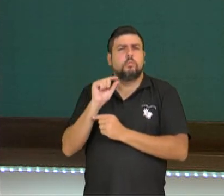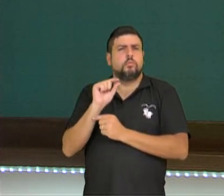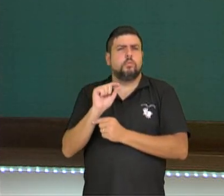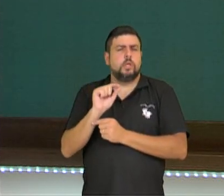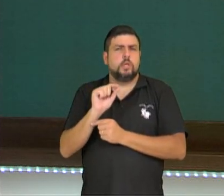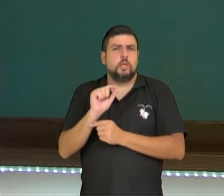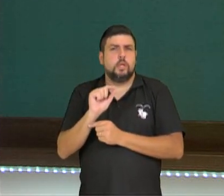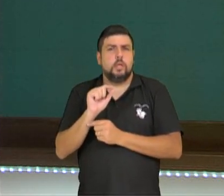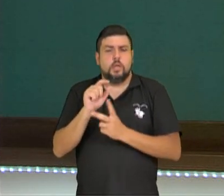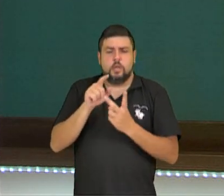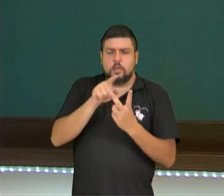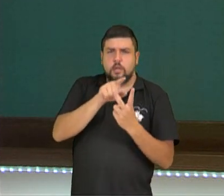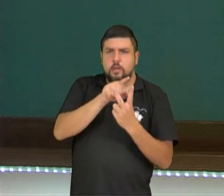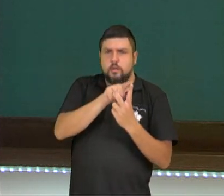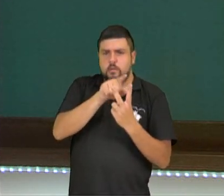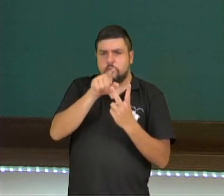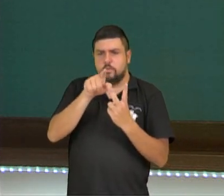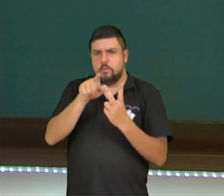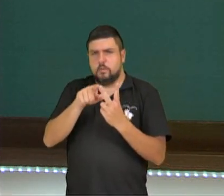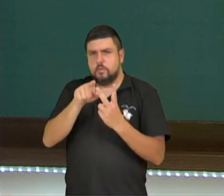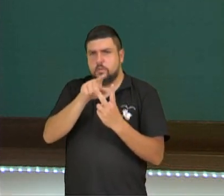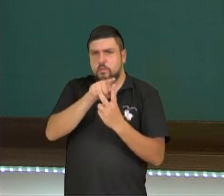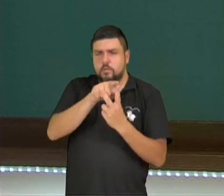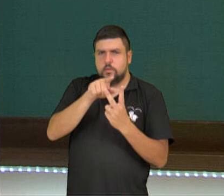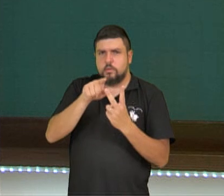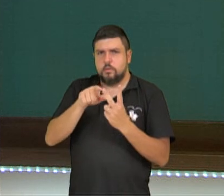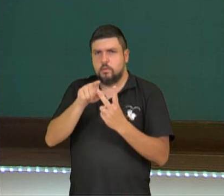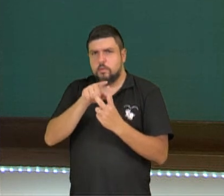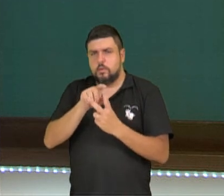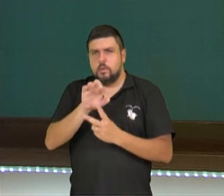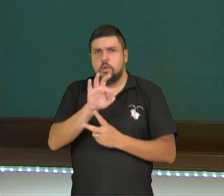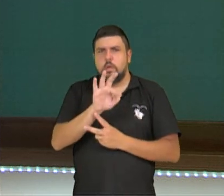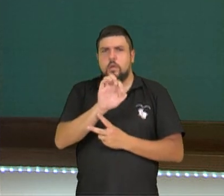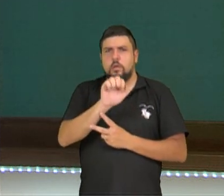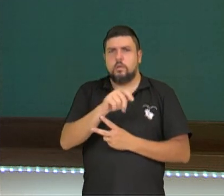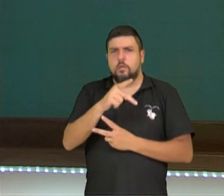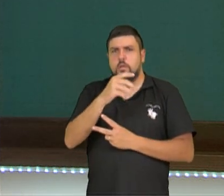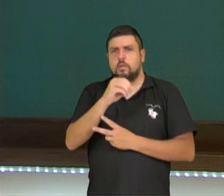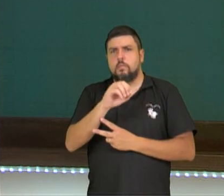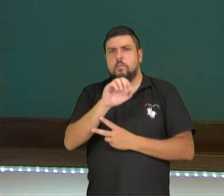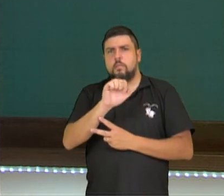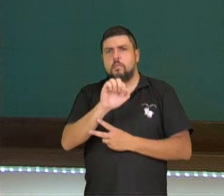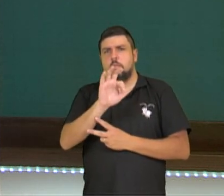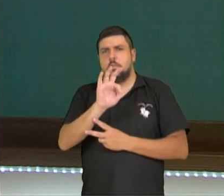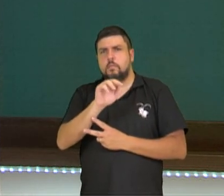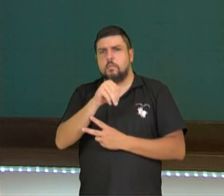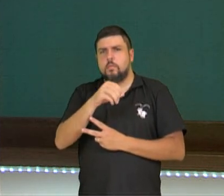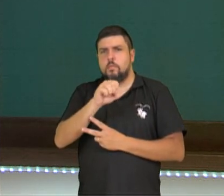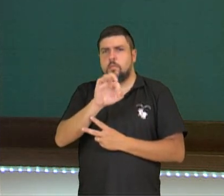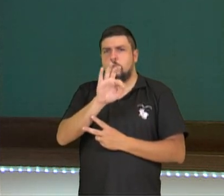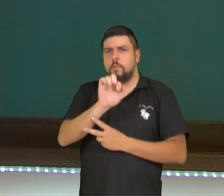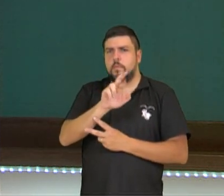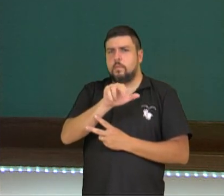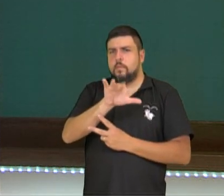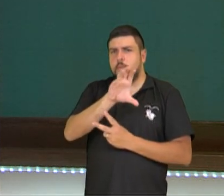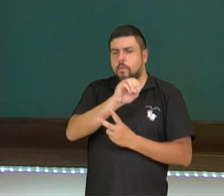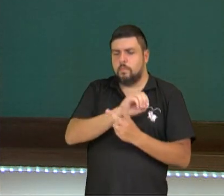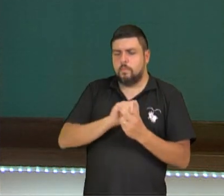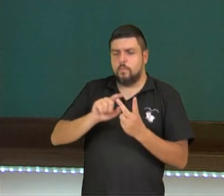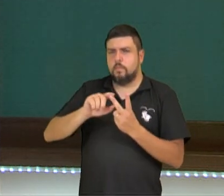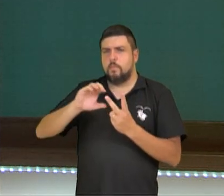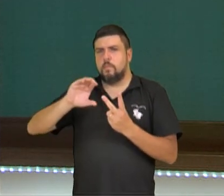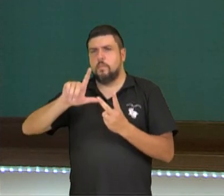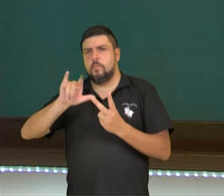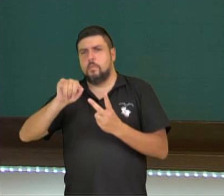essas duas palavrinhas que nós temos aqui no objetivo da nossa aula de hoje, né? Para entendê-las.